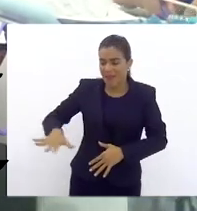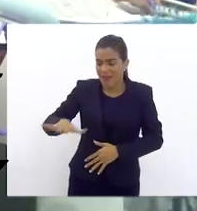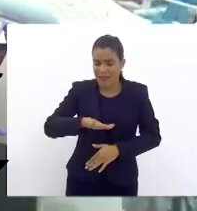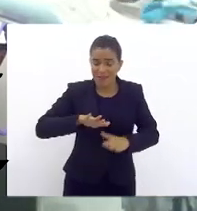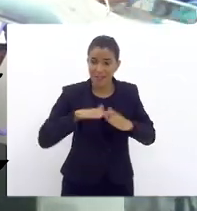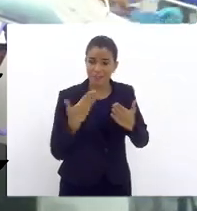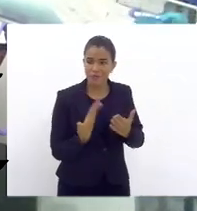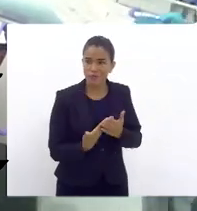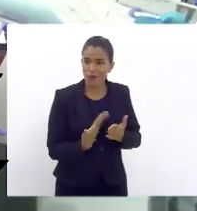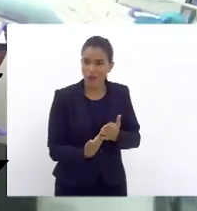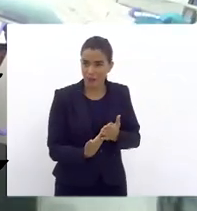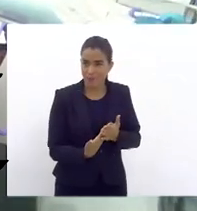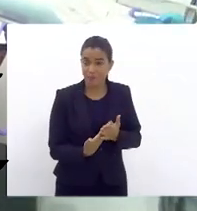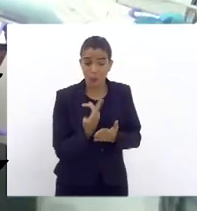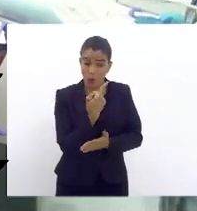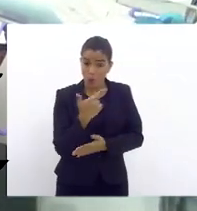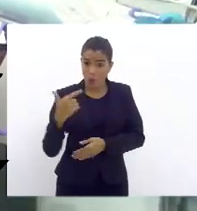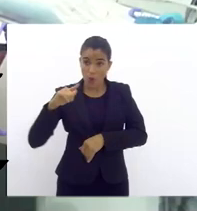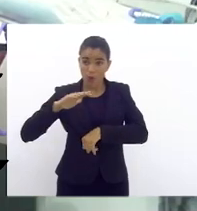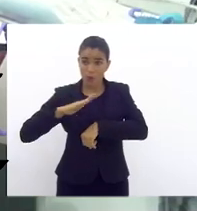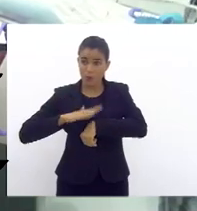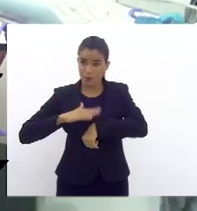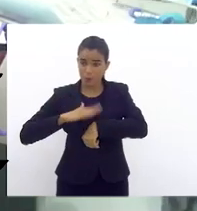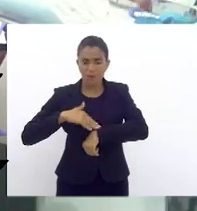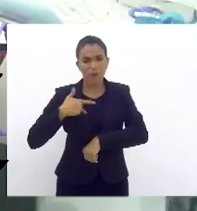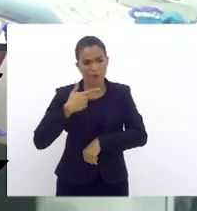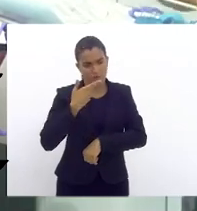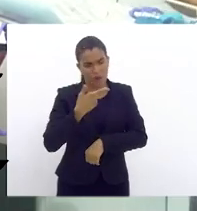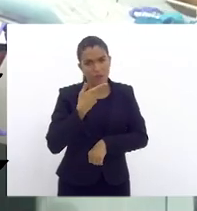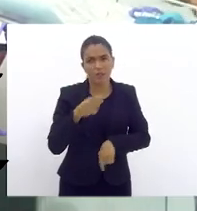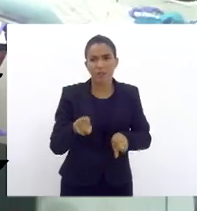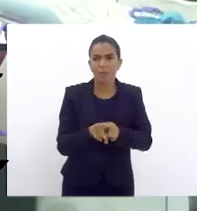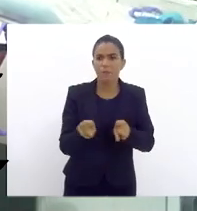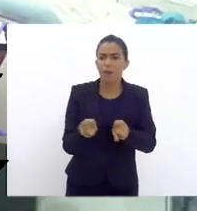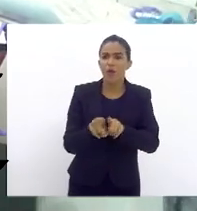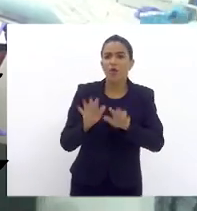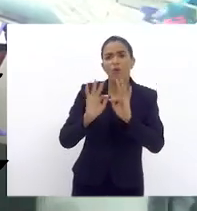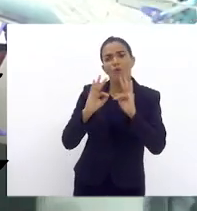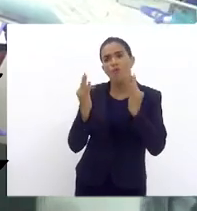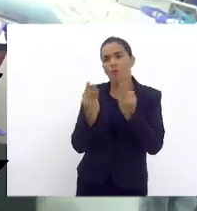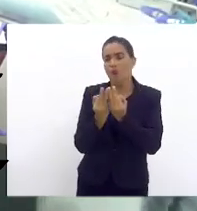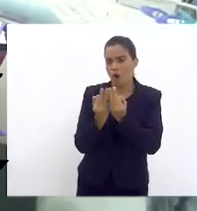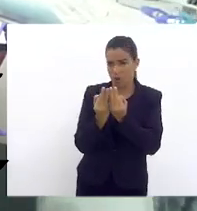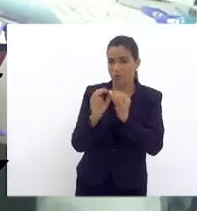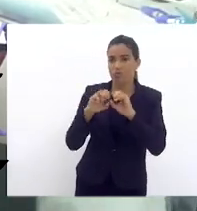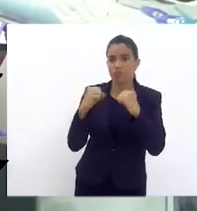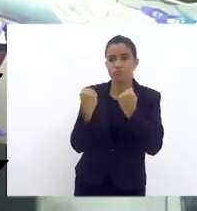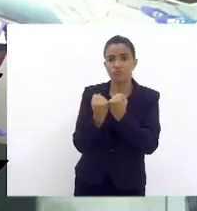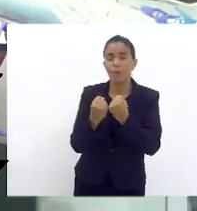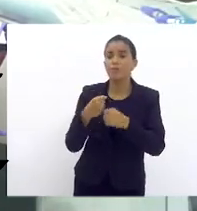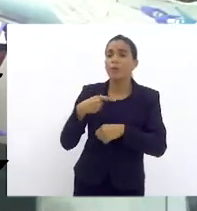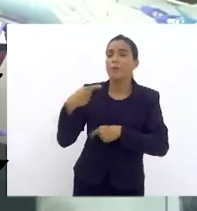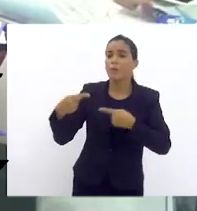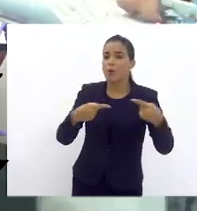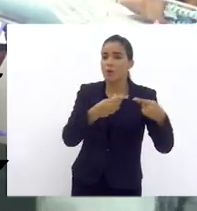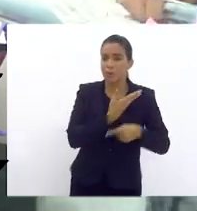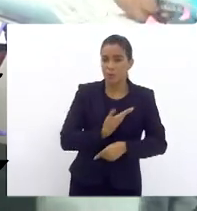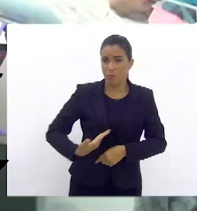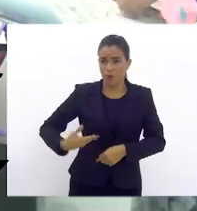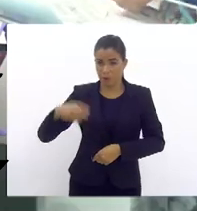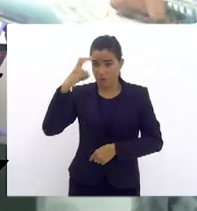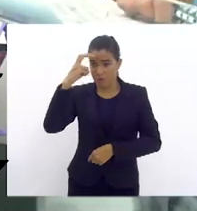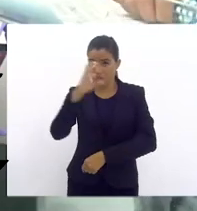escolar um outro momento agora eu falo em nome do fórum de conselhos municipais por políticas públicas